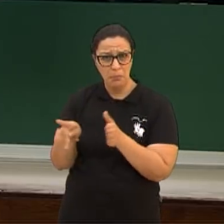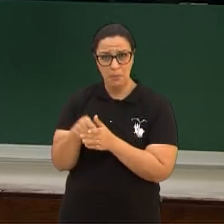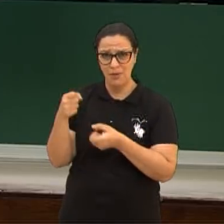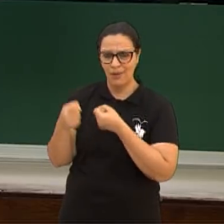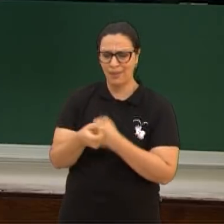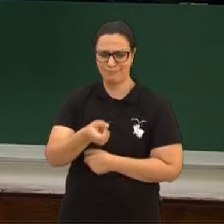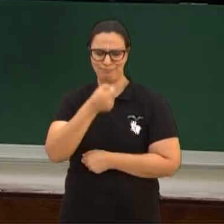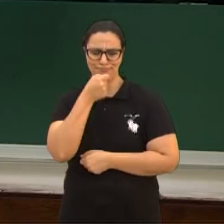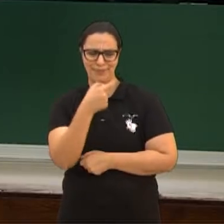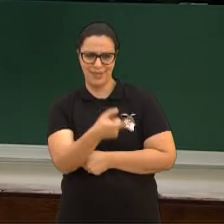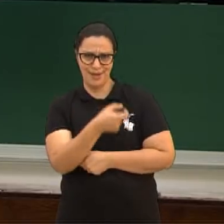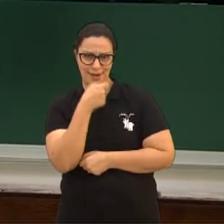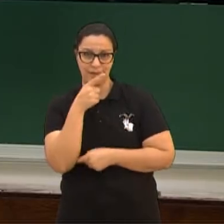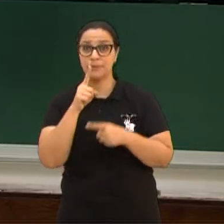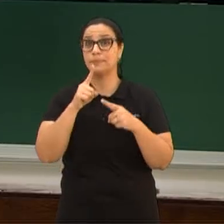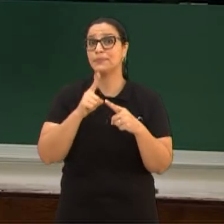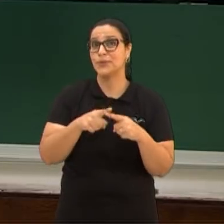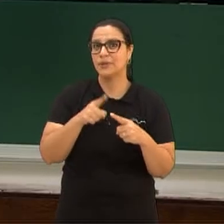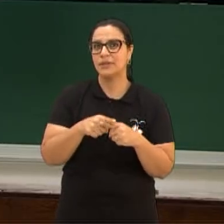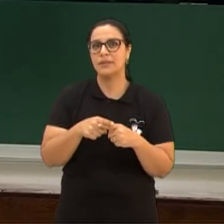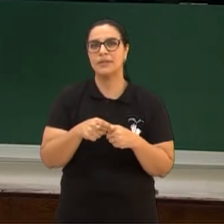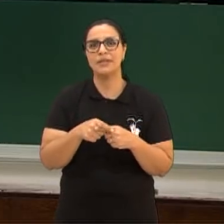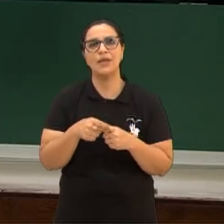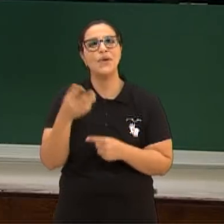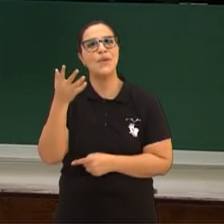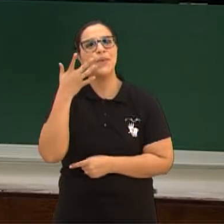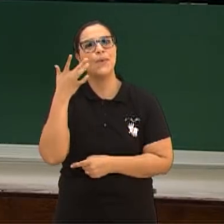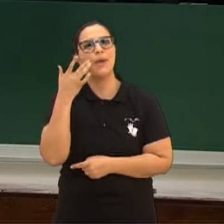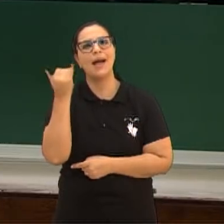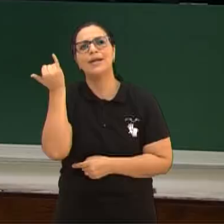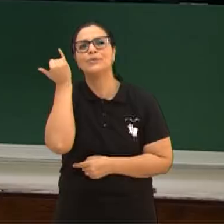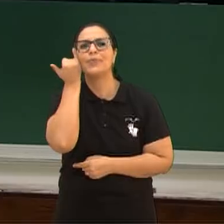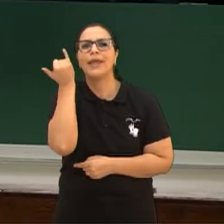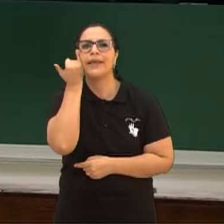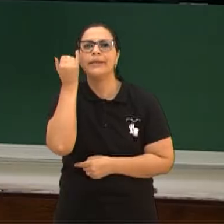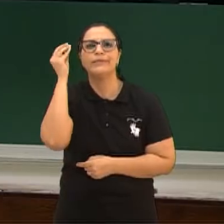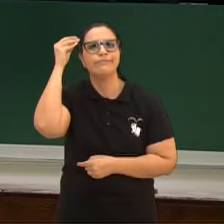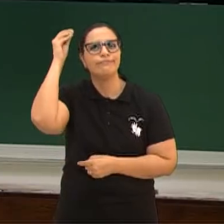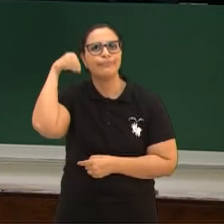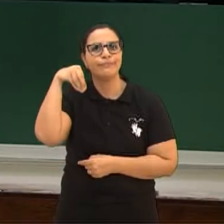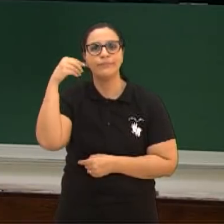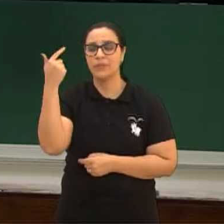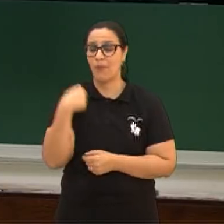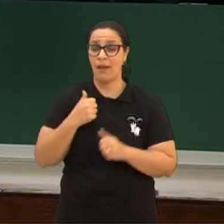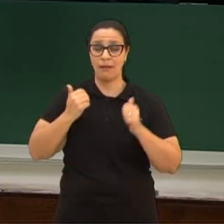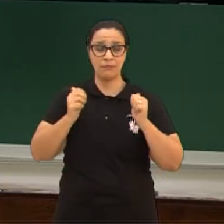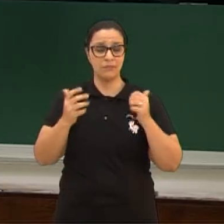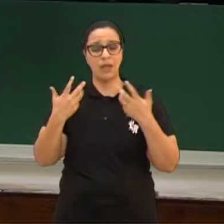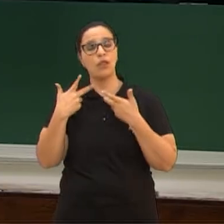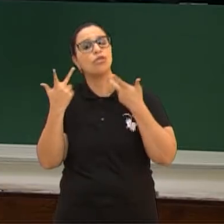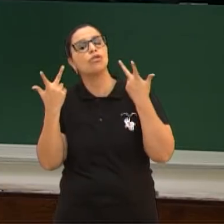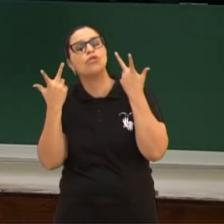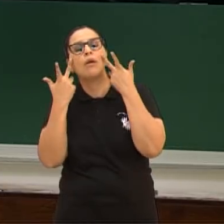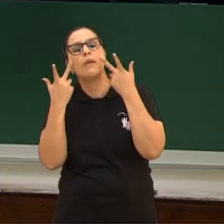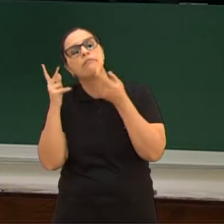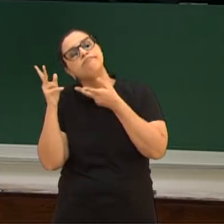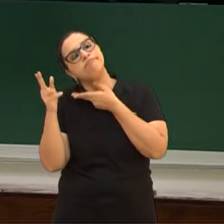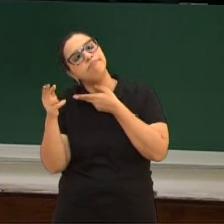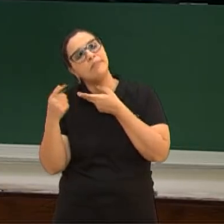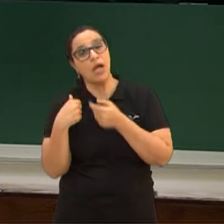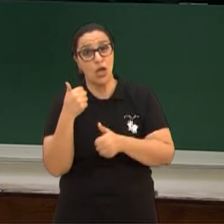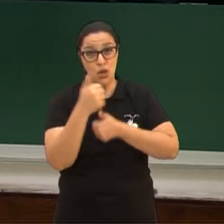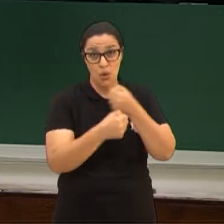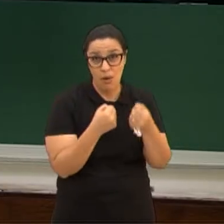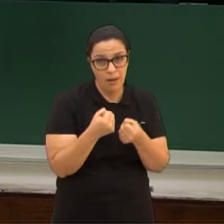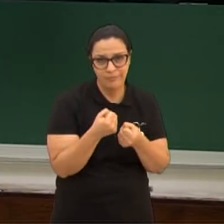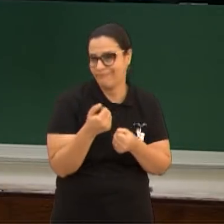piadas. Por quê? Porque ele é preguiçoso, ele não vai sair do descanso dele para ir correr com o John. Bem que o